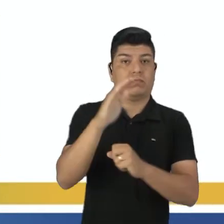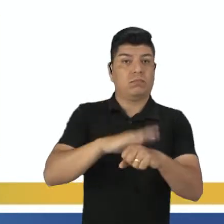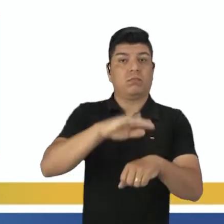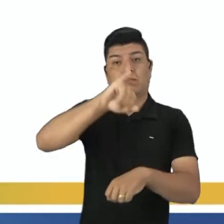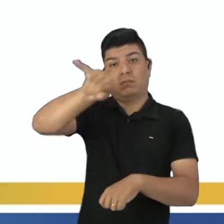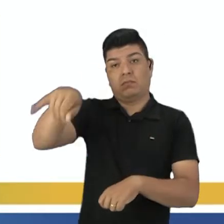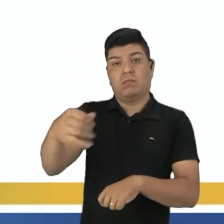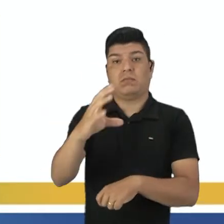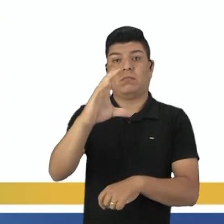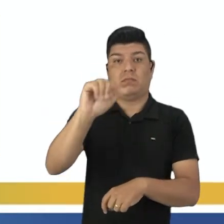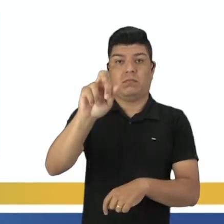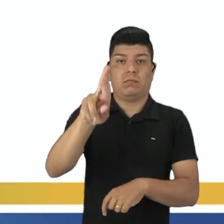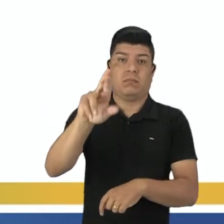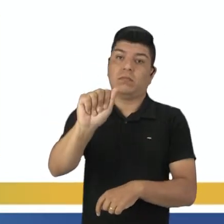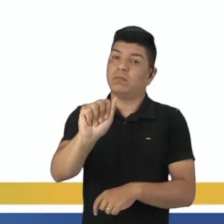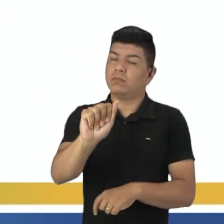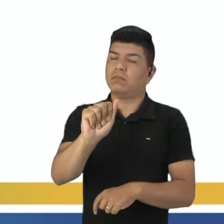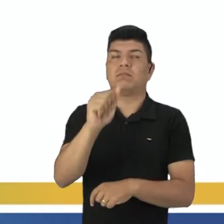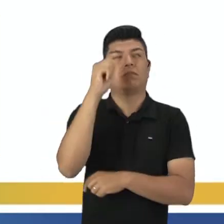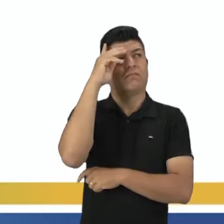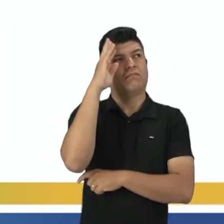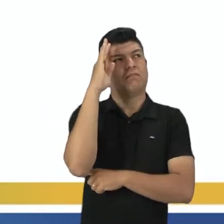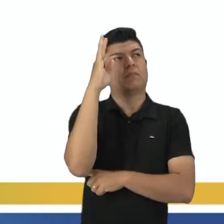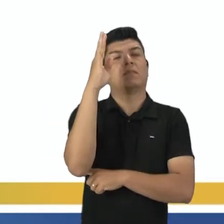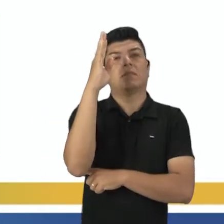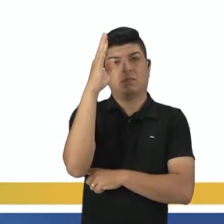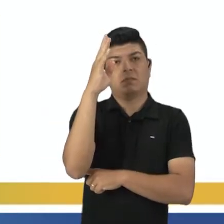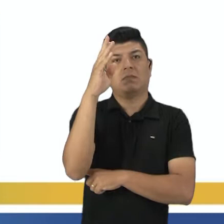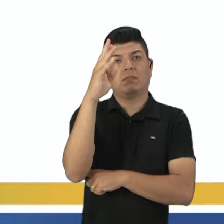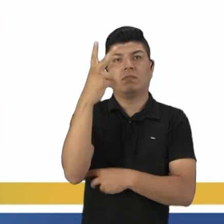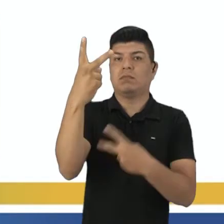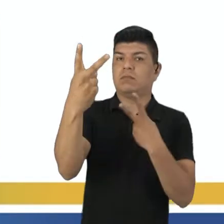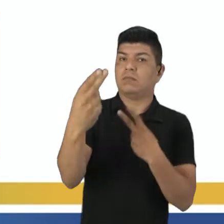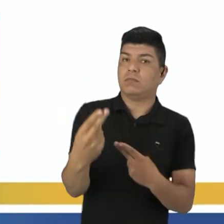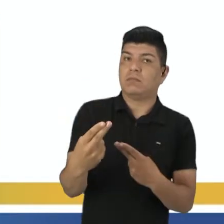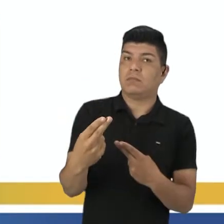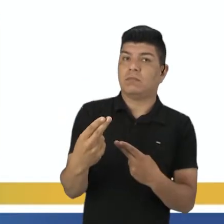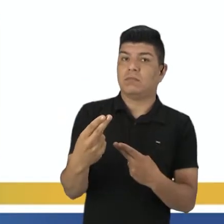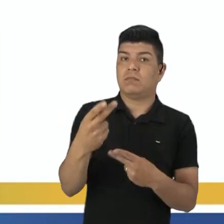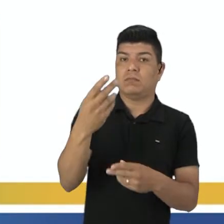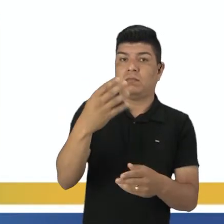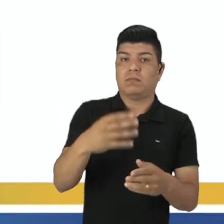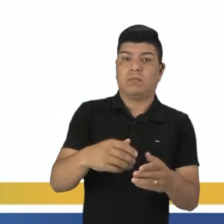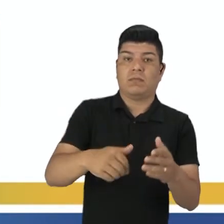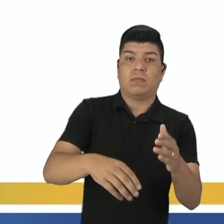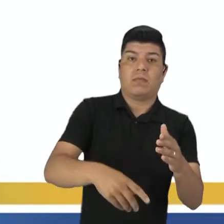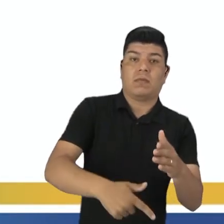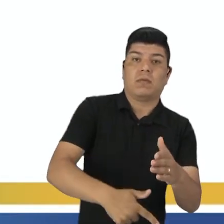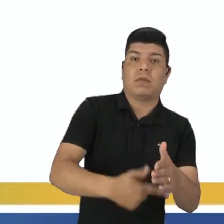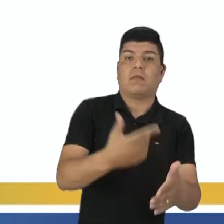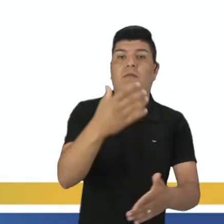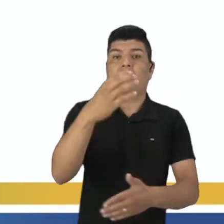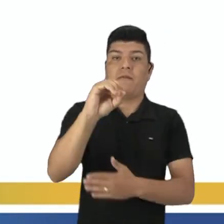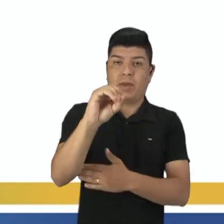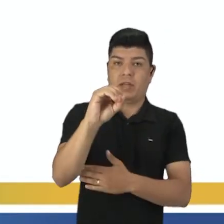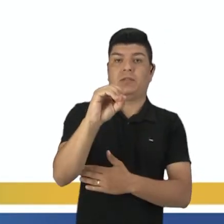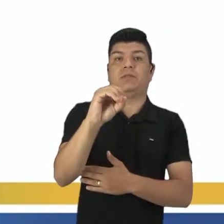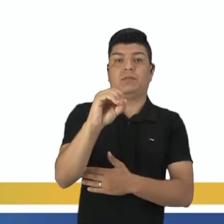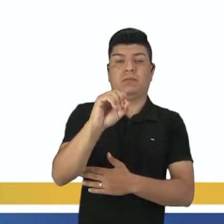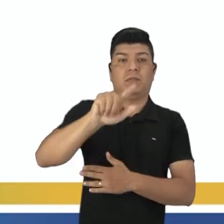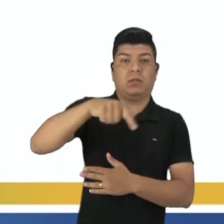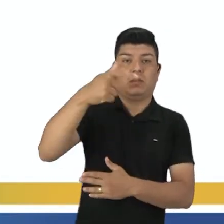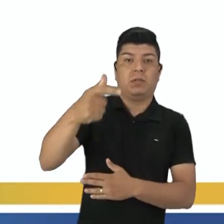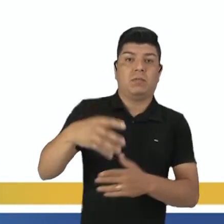de ocorrer cara? Então, vamos imaginar esse mesmo procedimento, só que agora repetido 20 vezes e depois